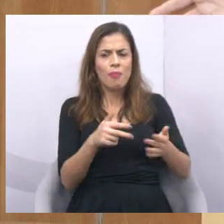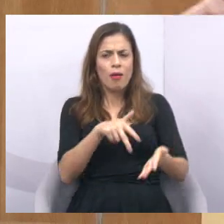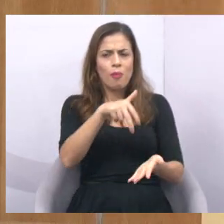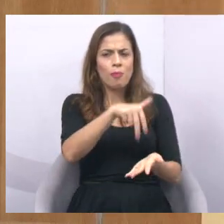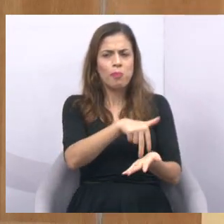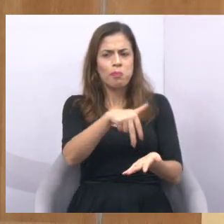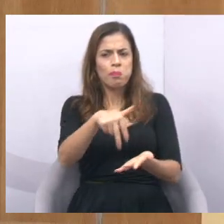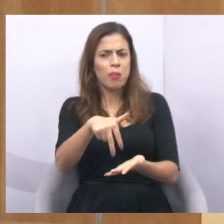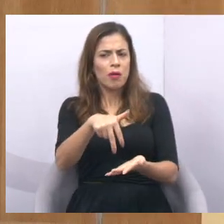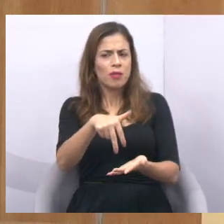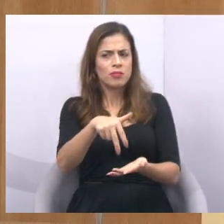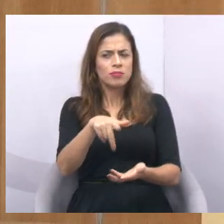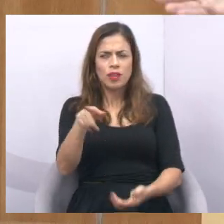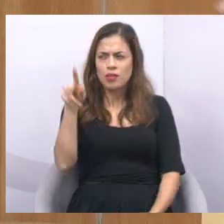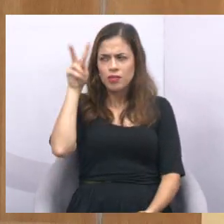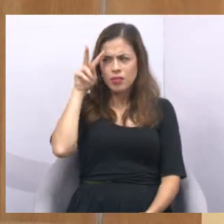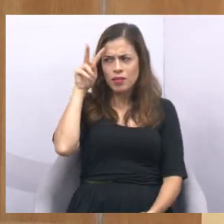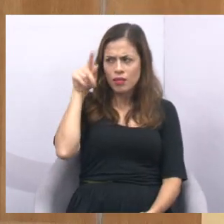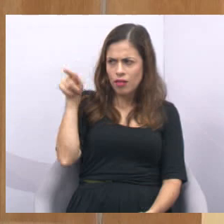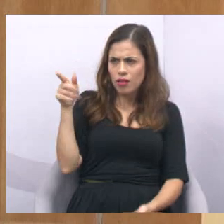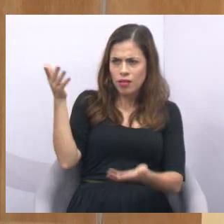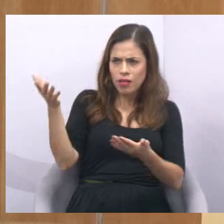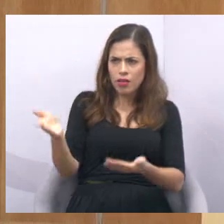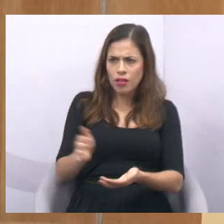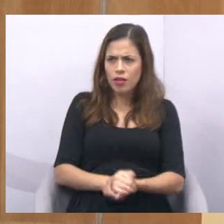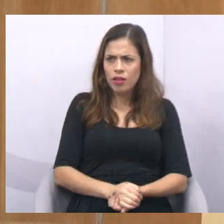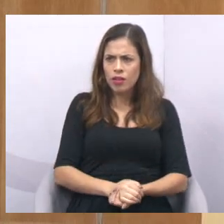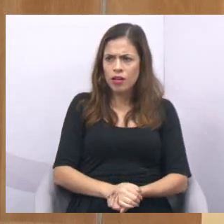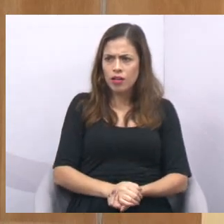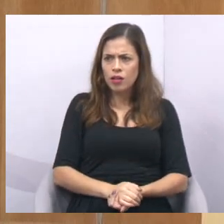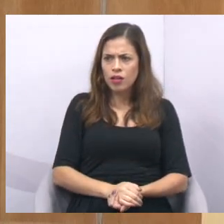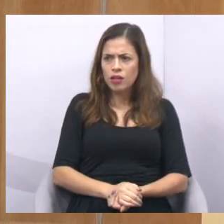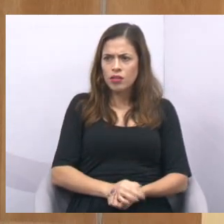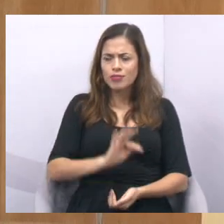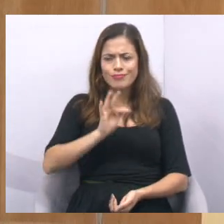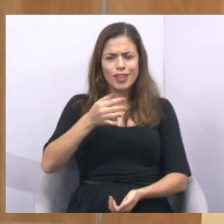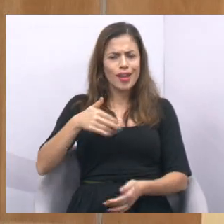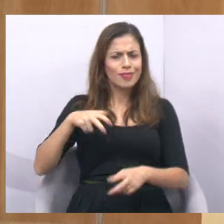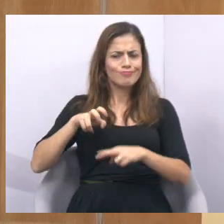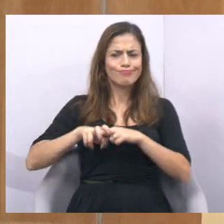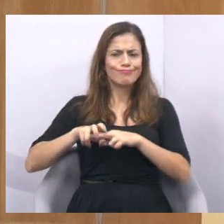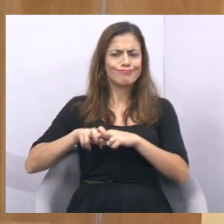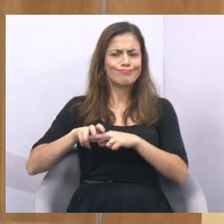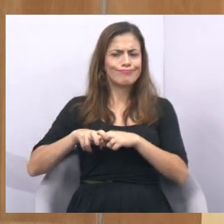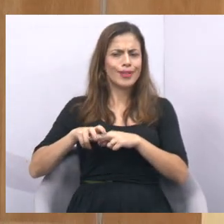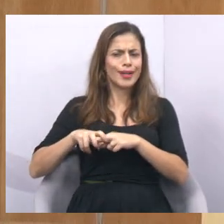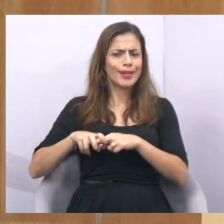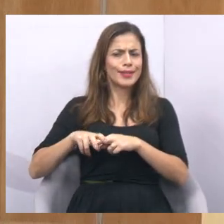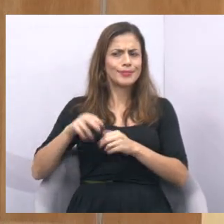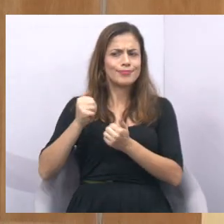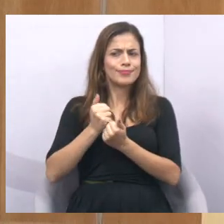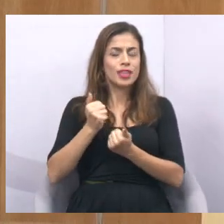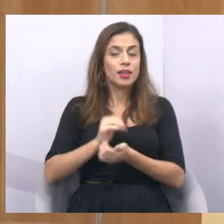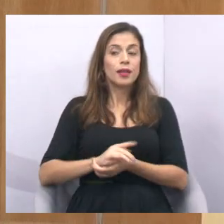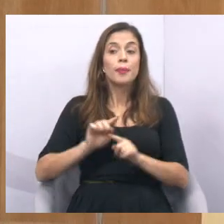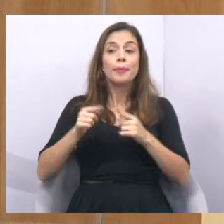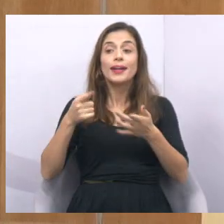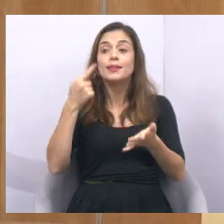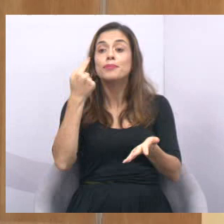amador. Falei, pô, com toda a história desse cara, já vou comer um banco danado, né? Pode esquecer. Mas o Júnior estava